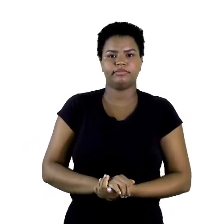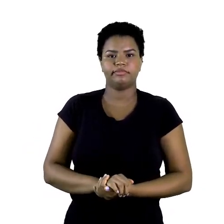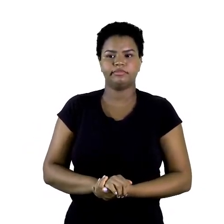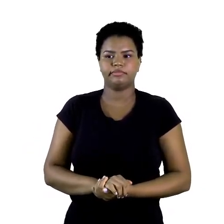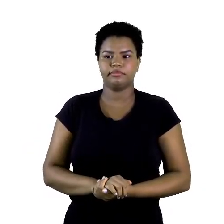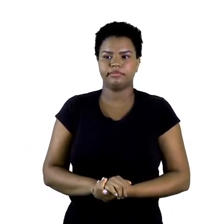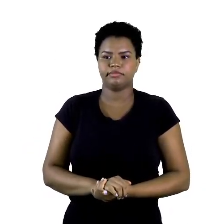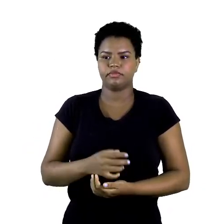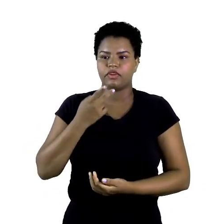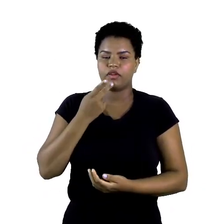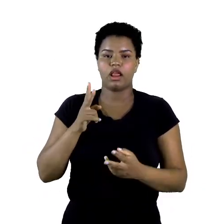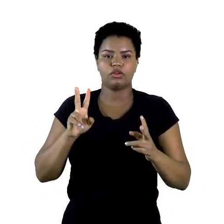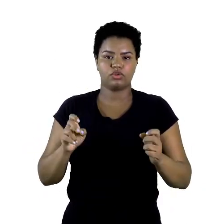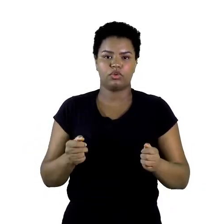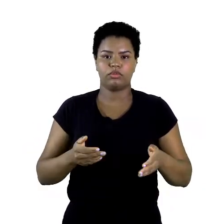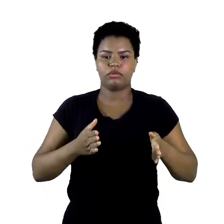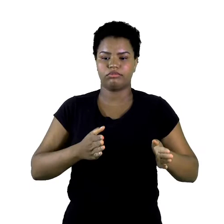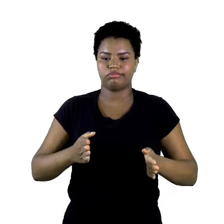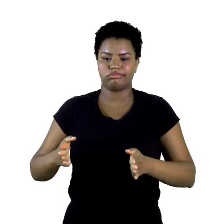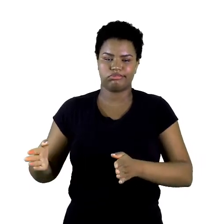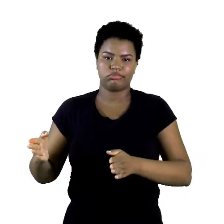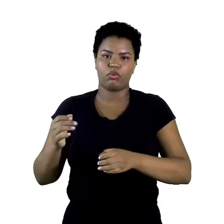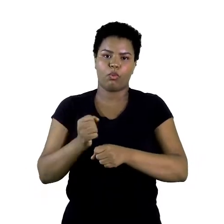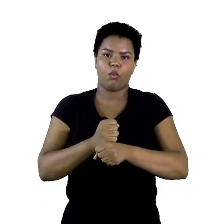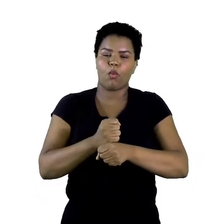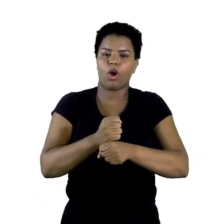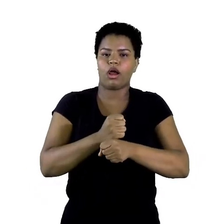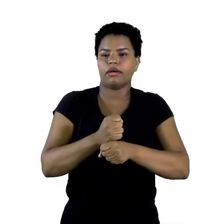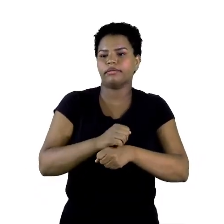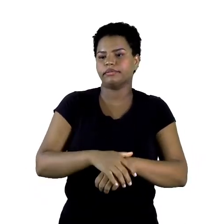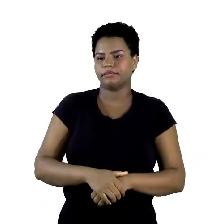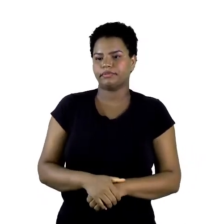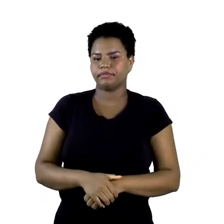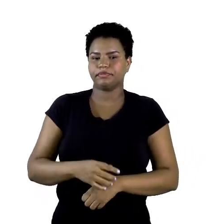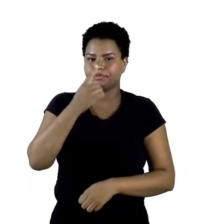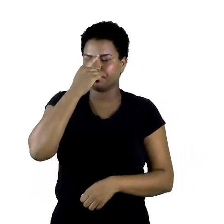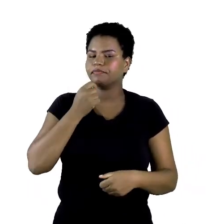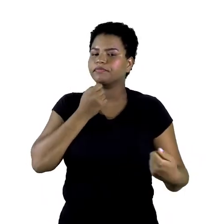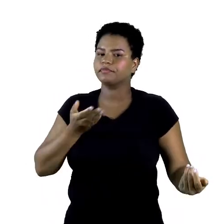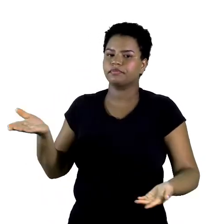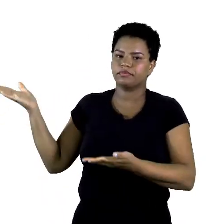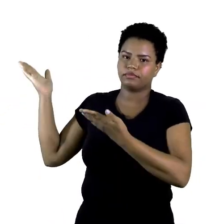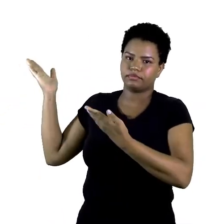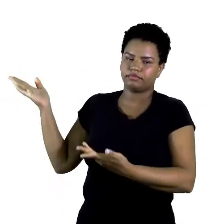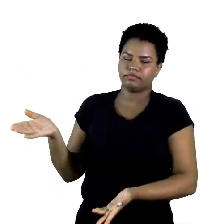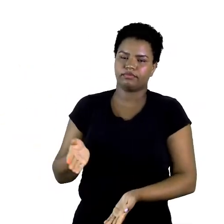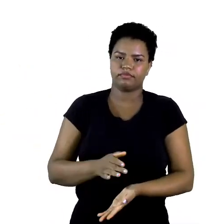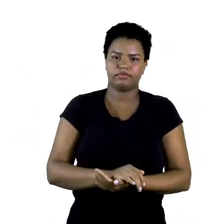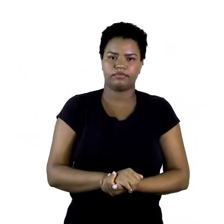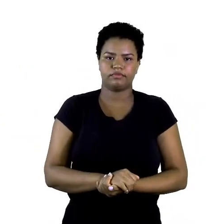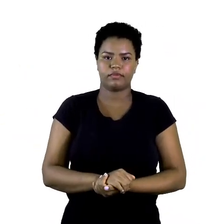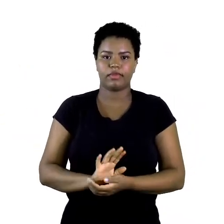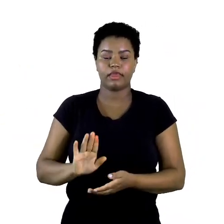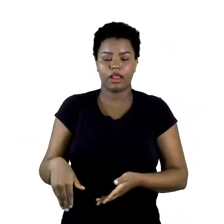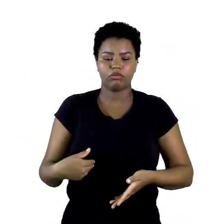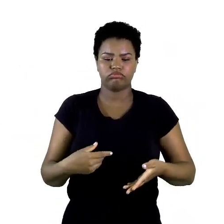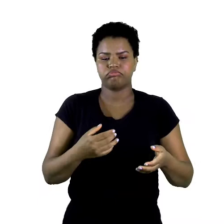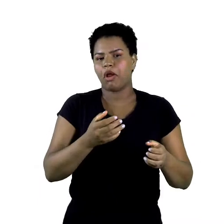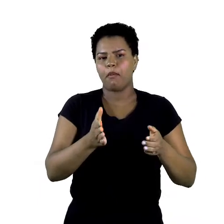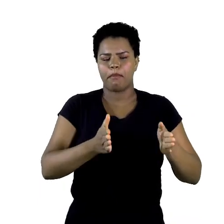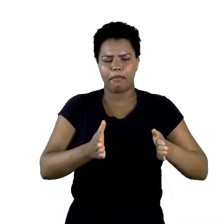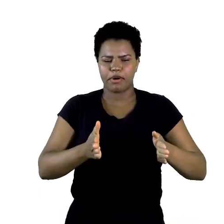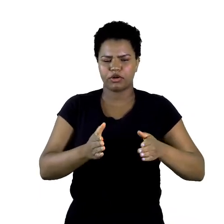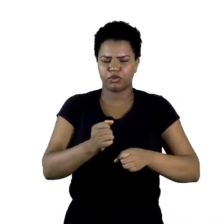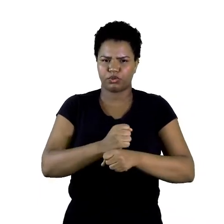vamos falar sobre as estações do ano. Observe essa imagem aí, por favor, na tela de vocês. A estação do ano,